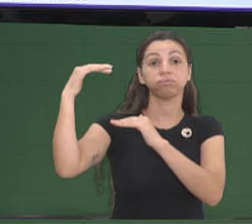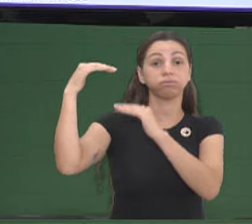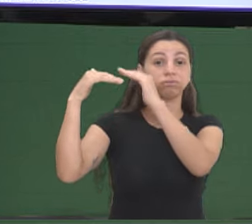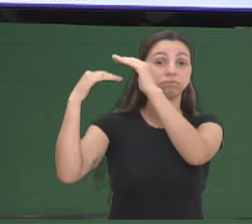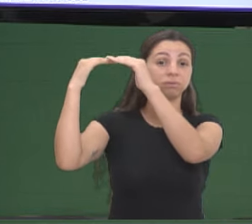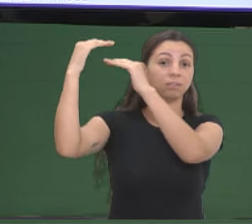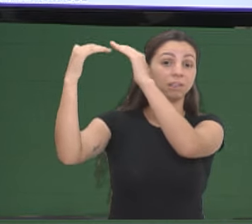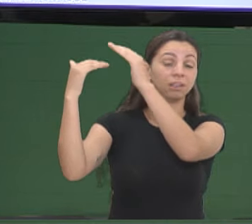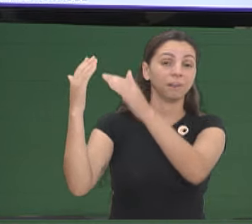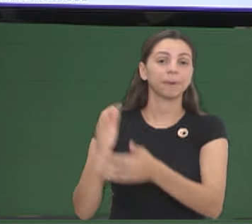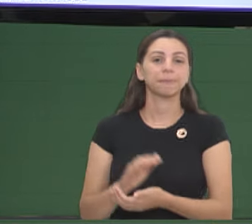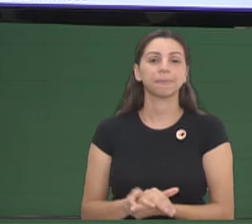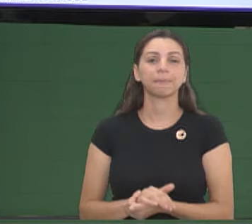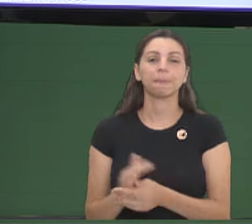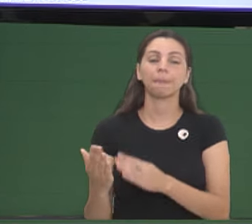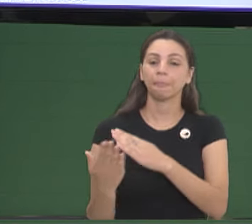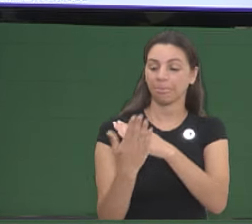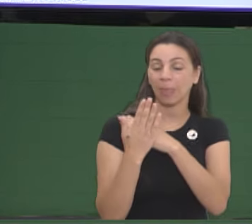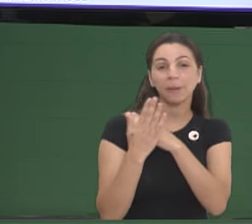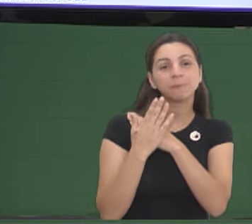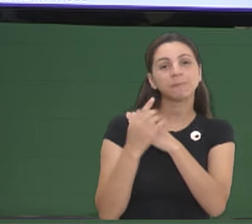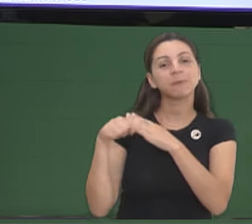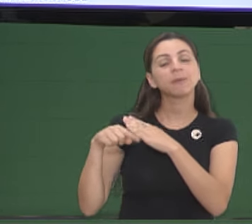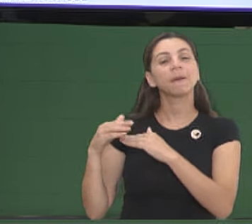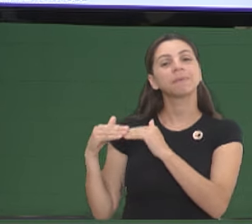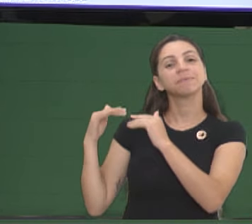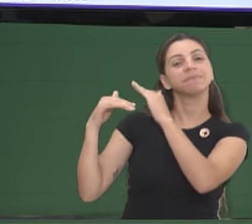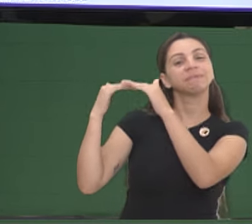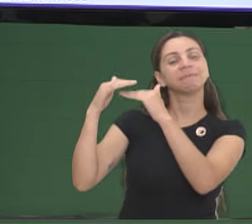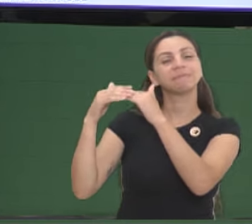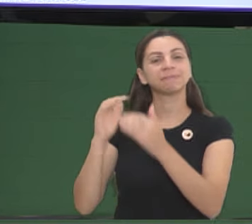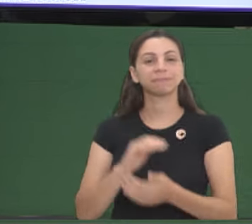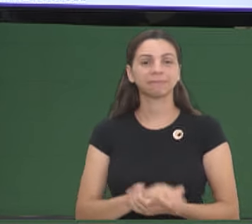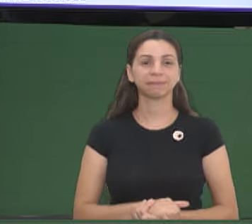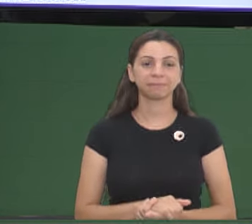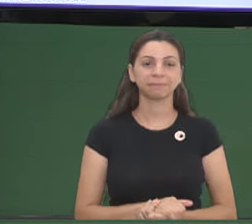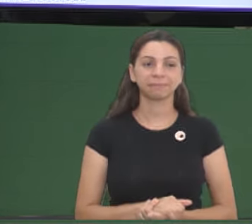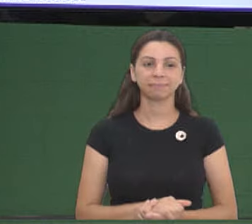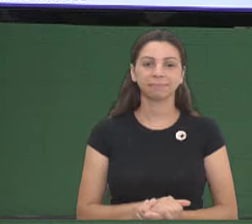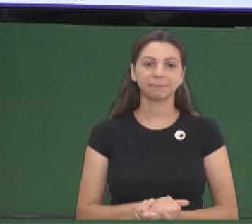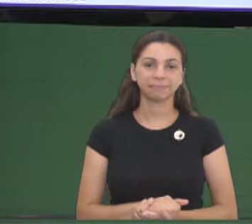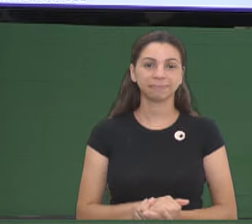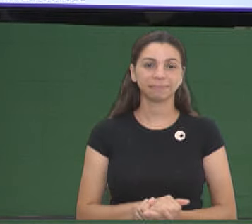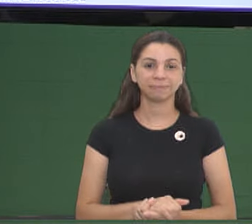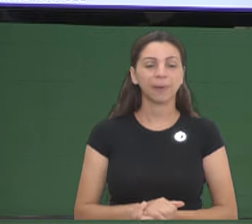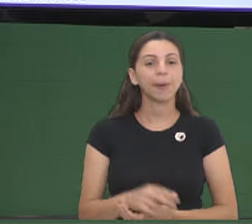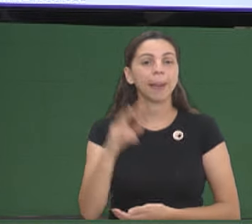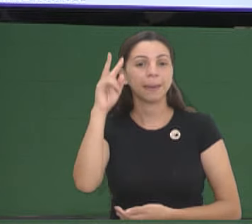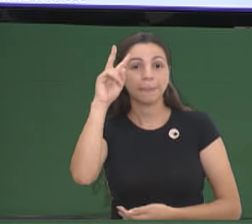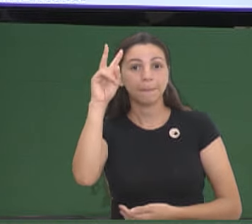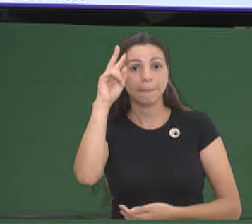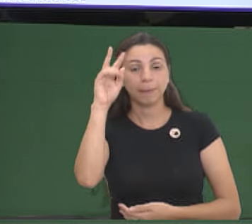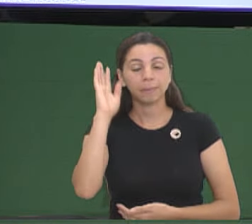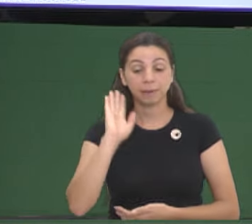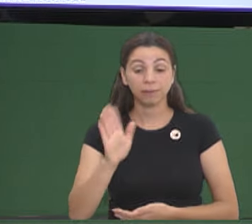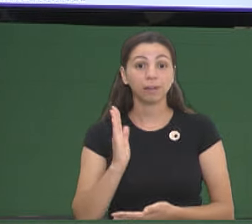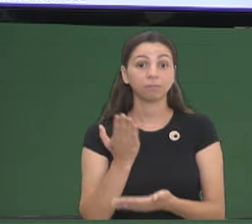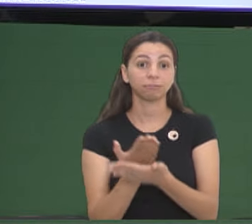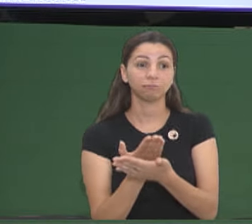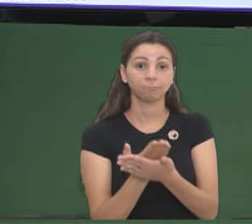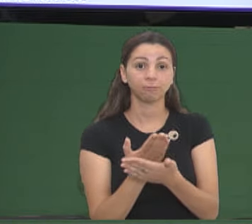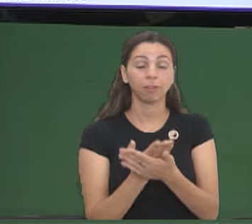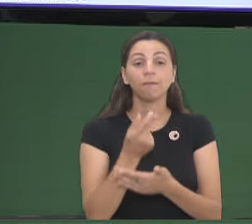muito para o nosso desenvolvimento pleno, digamos assim. Na sequência, então, vamos só relembrar o que a gente viu hoje. Então,